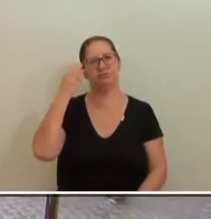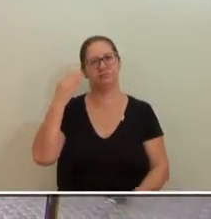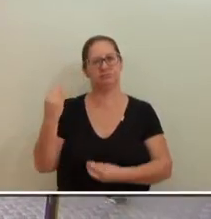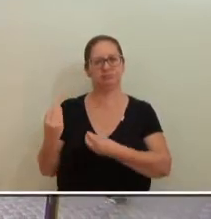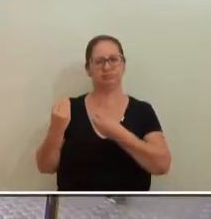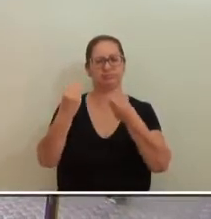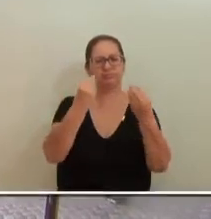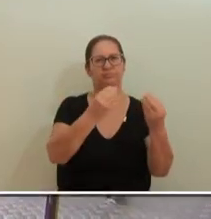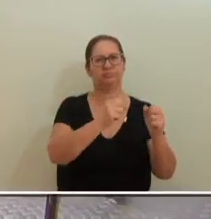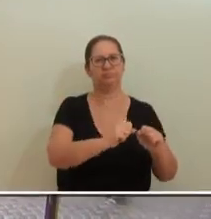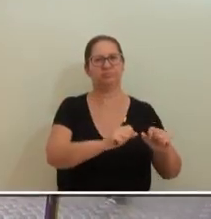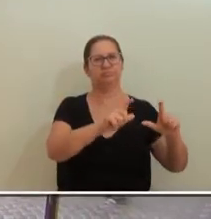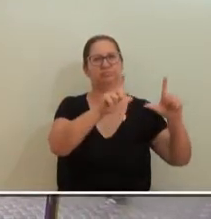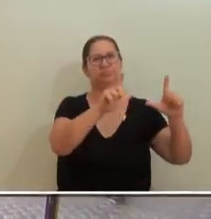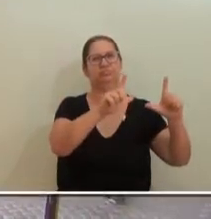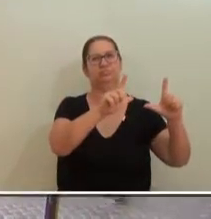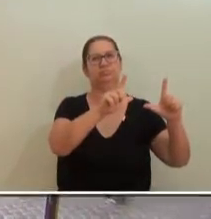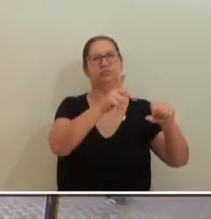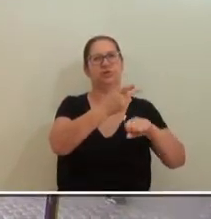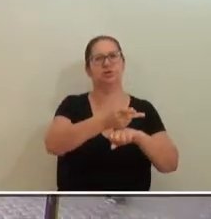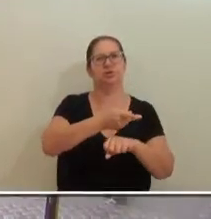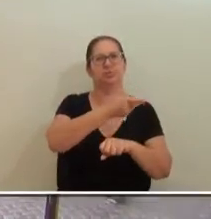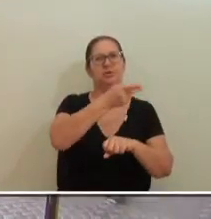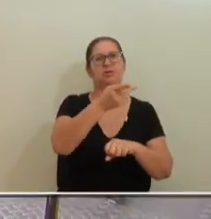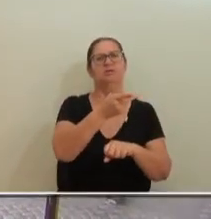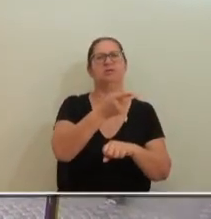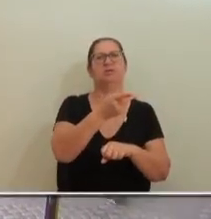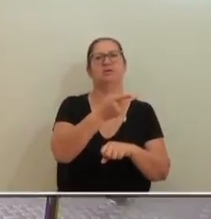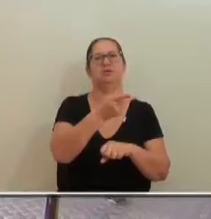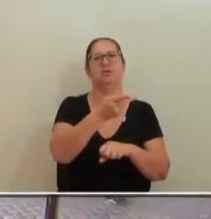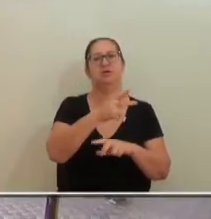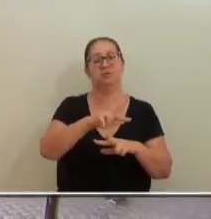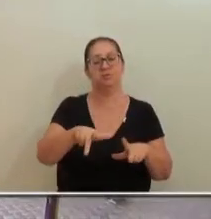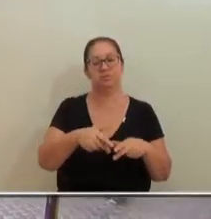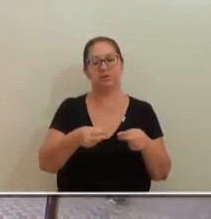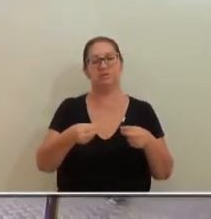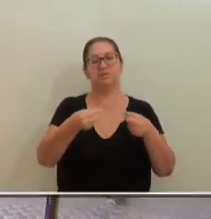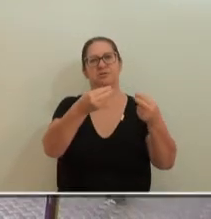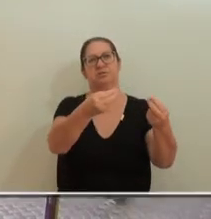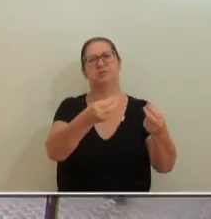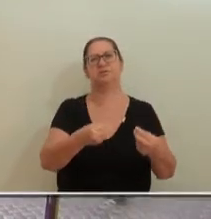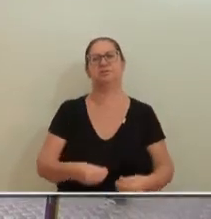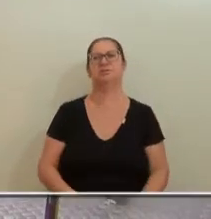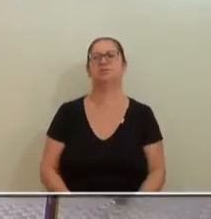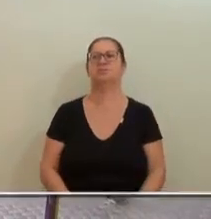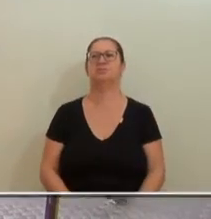uma homenagem também, um presente ao nosso homenageado, Francisco.